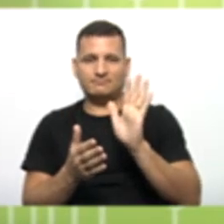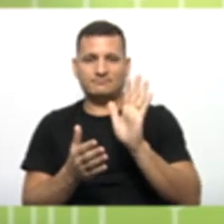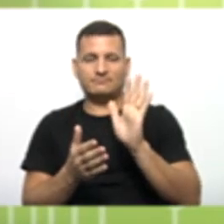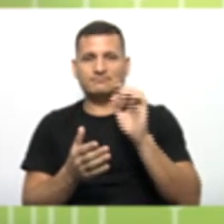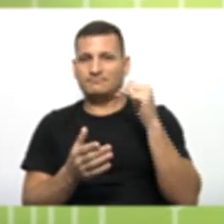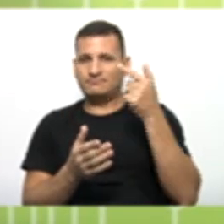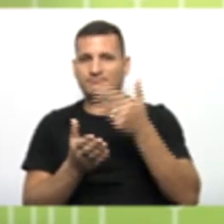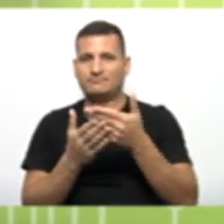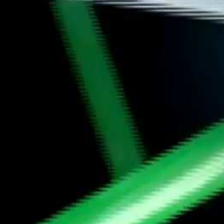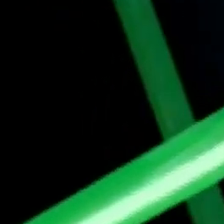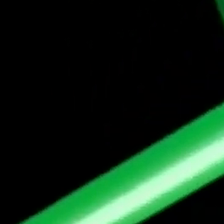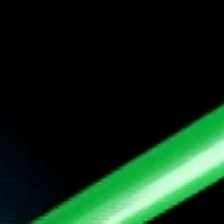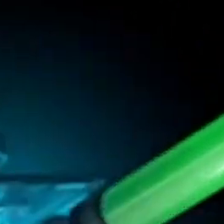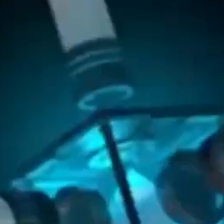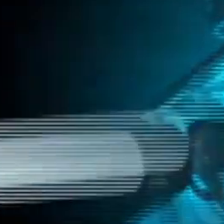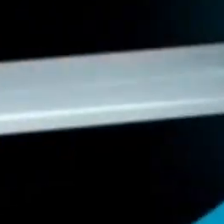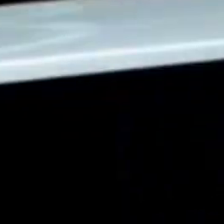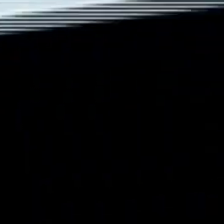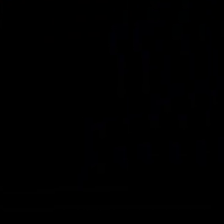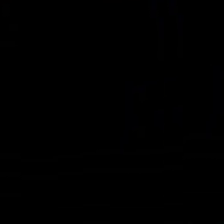nossa prova. Até mais.